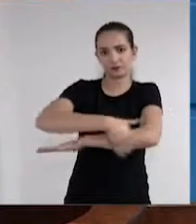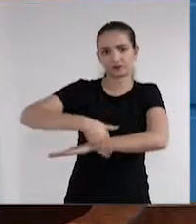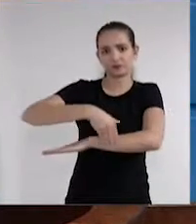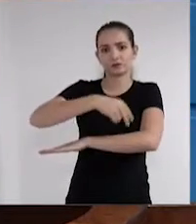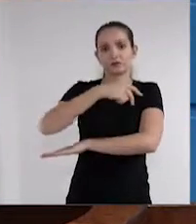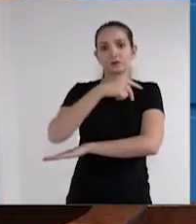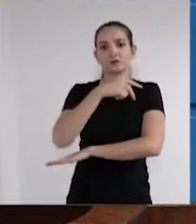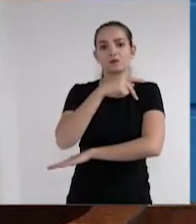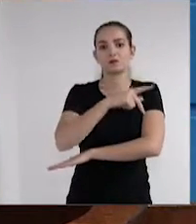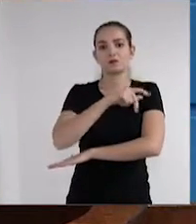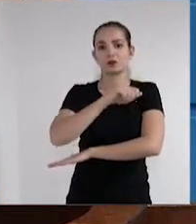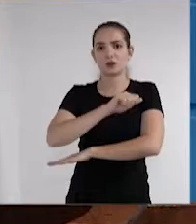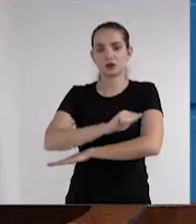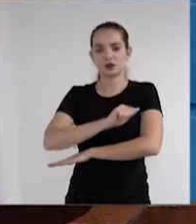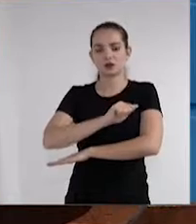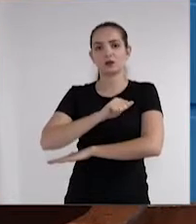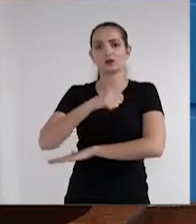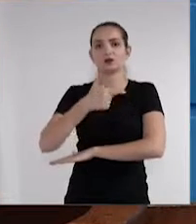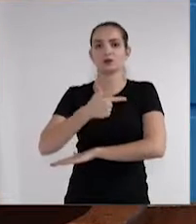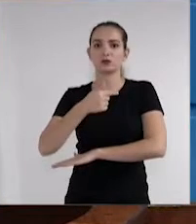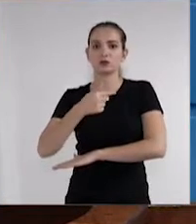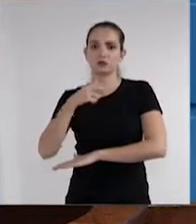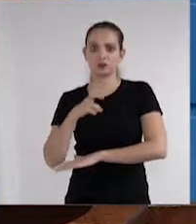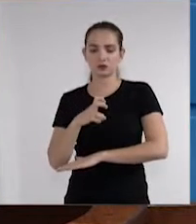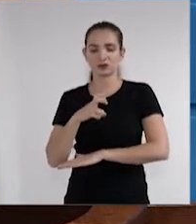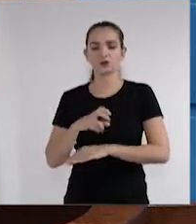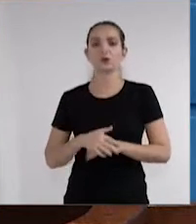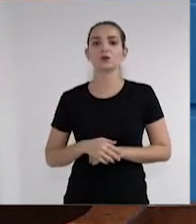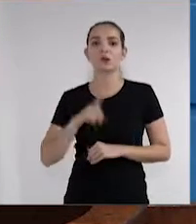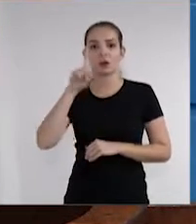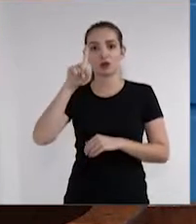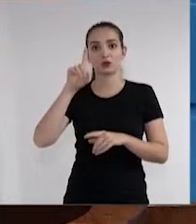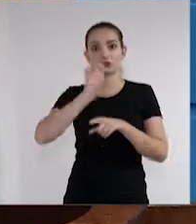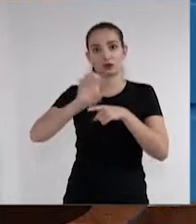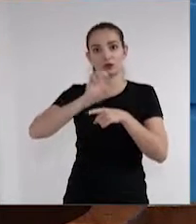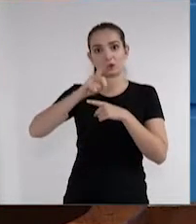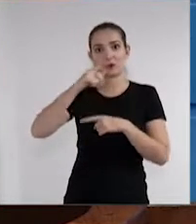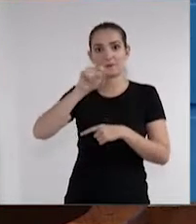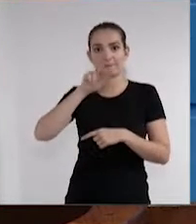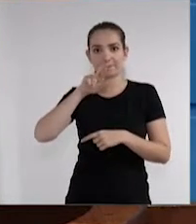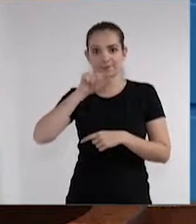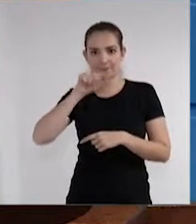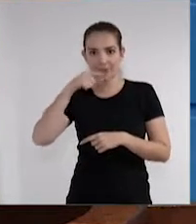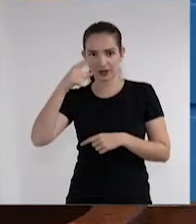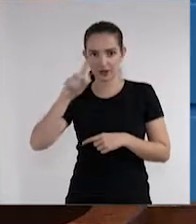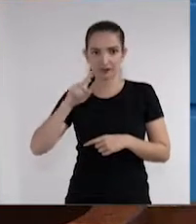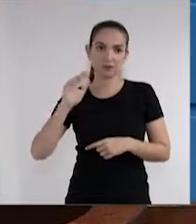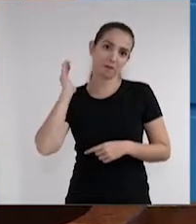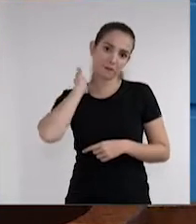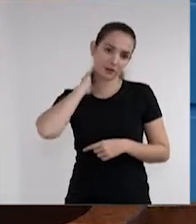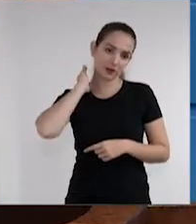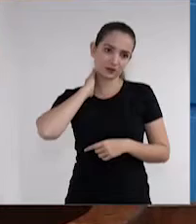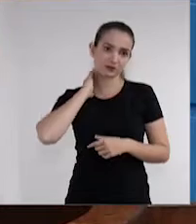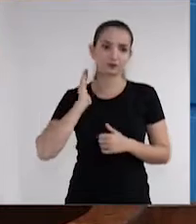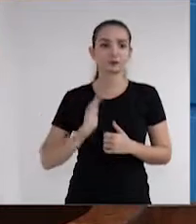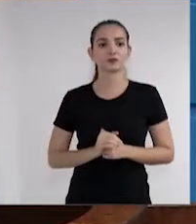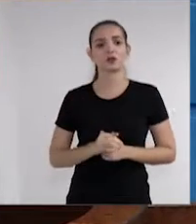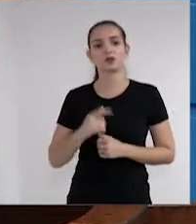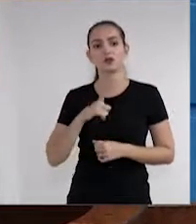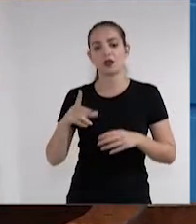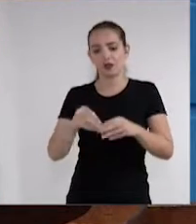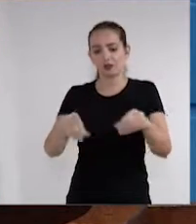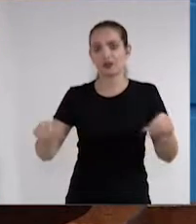PA 275, no Pará, decidiram ocupar as terras improdutivas da Fazenda Macaxeira. Repito, as